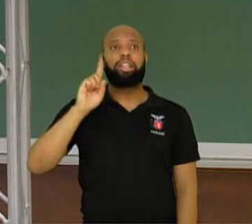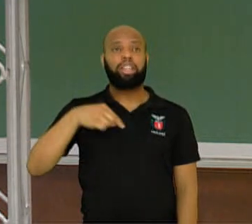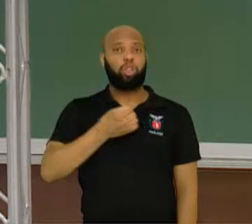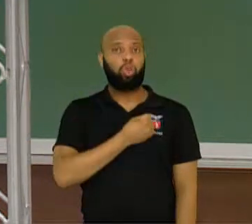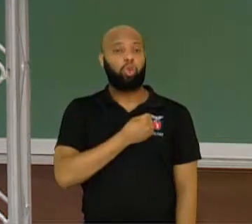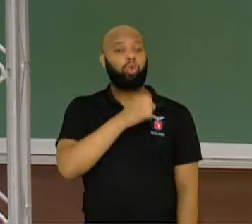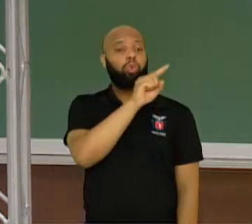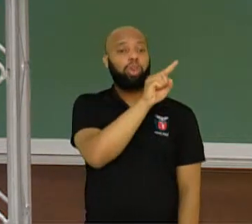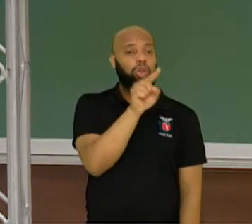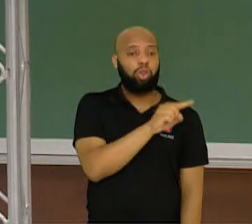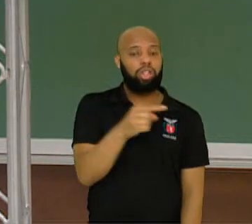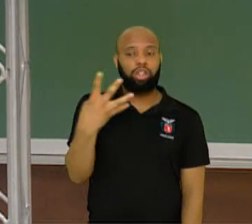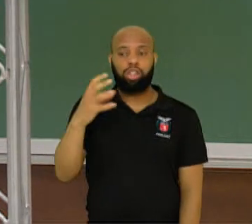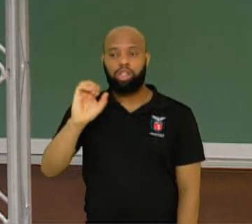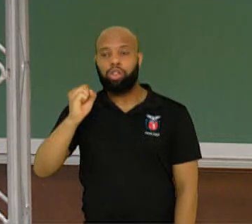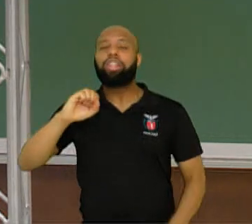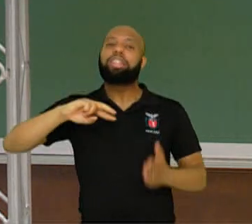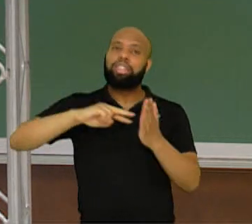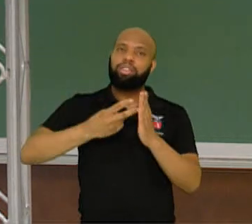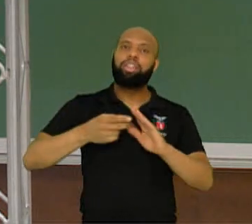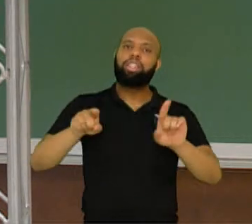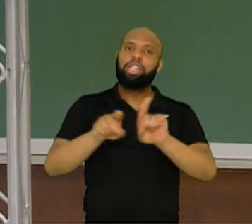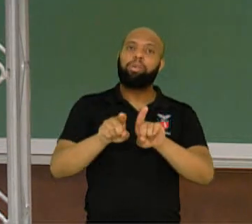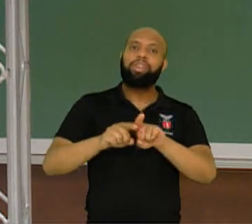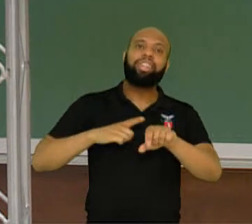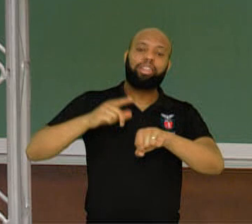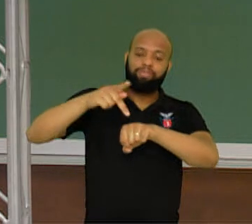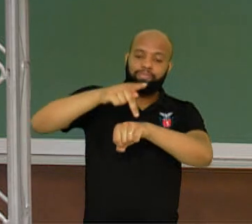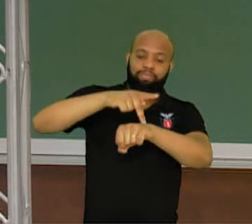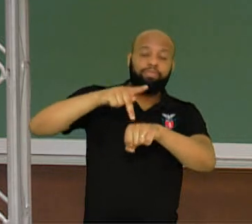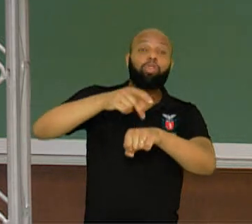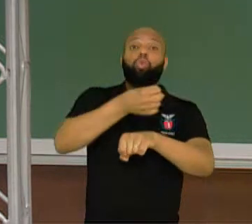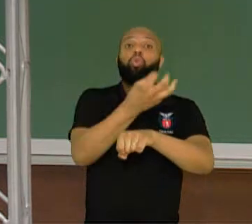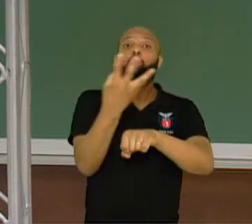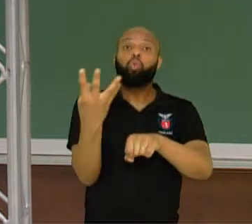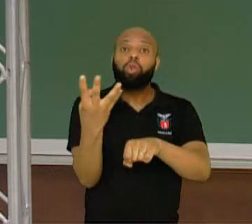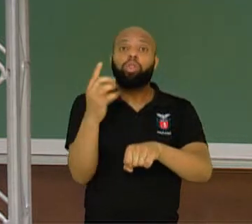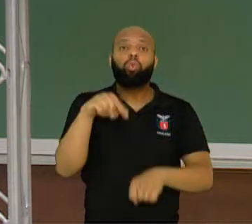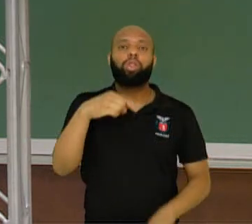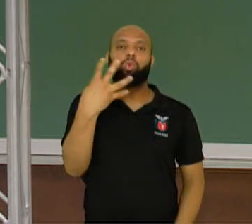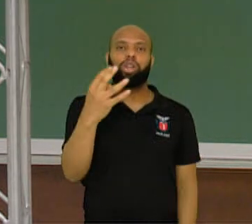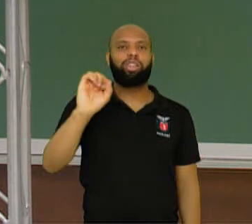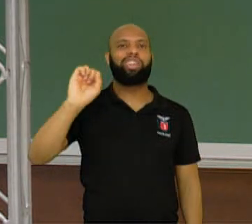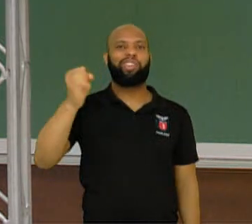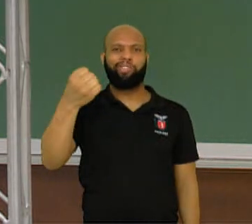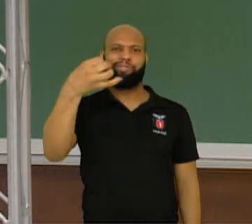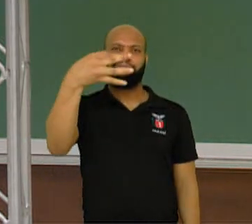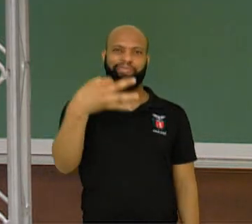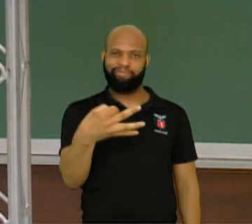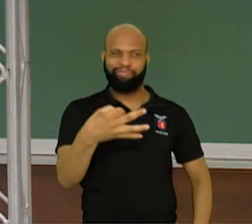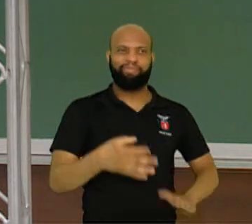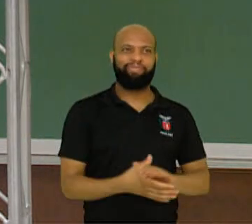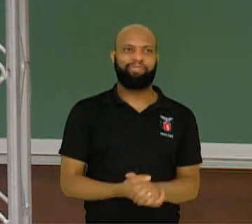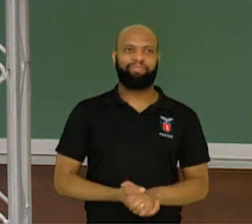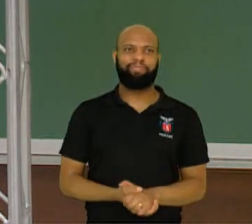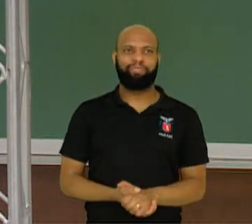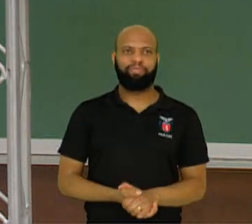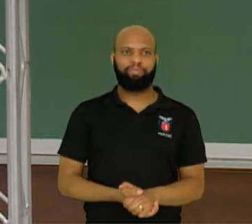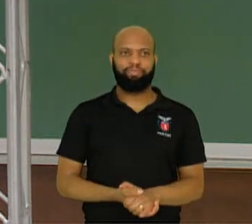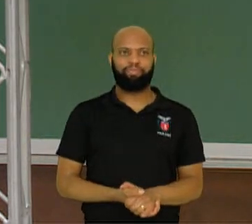número atômico 48 e significa que ele tem 48 prótons. Isso mesmo. Então vamos